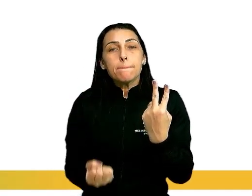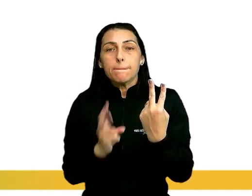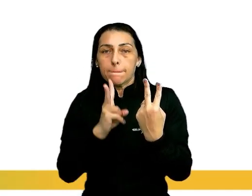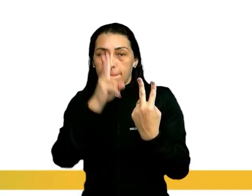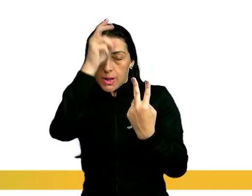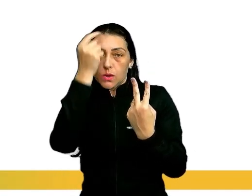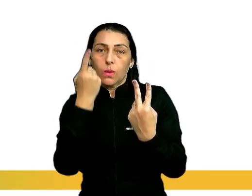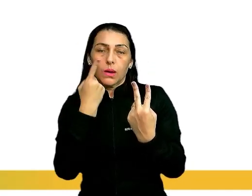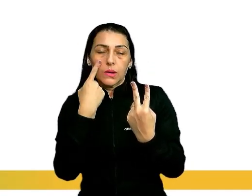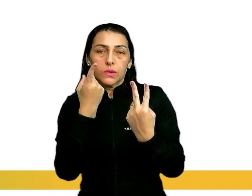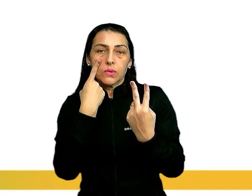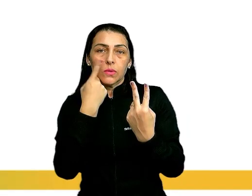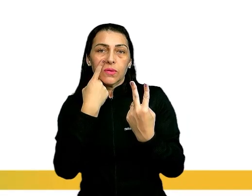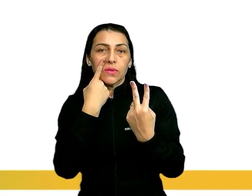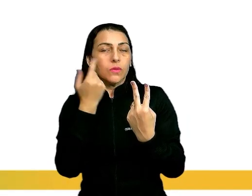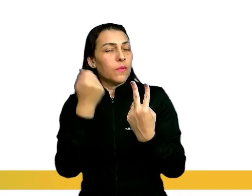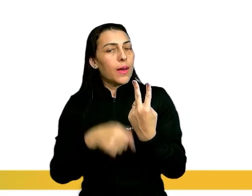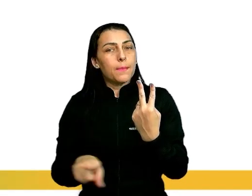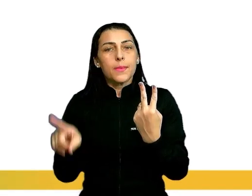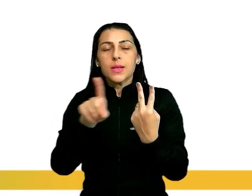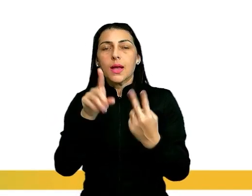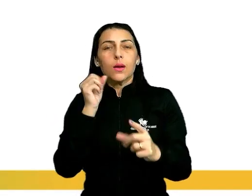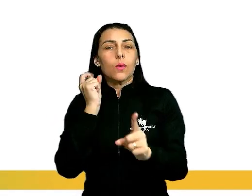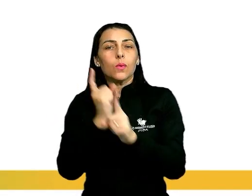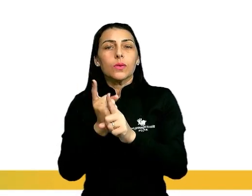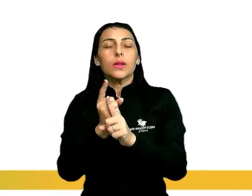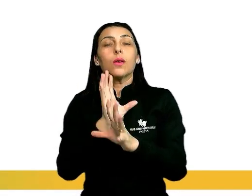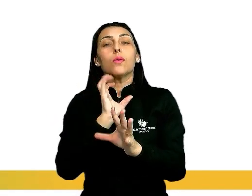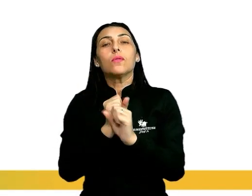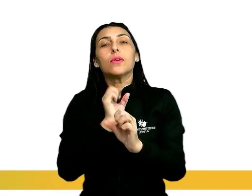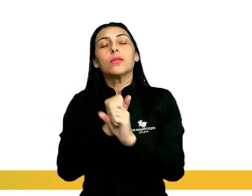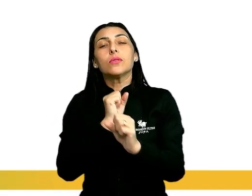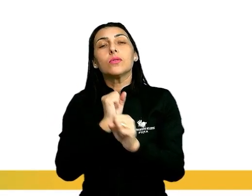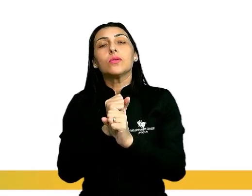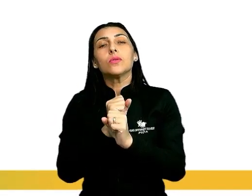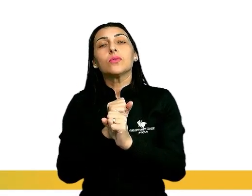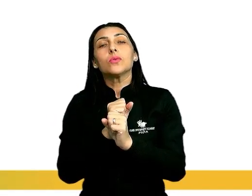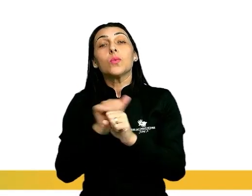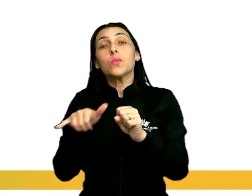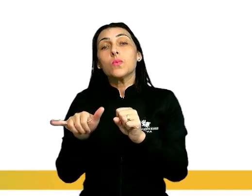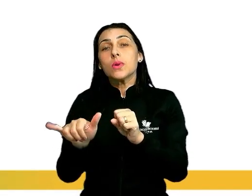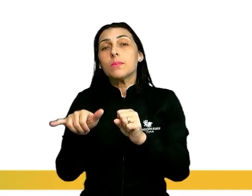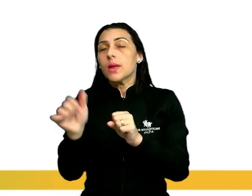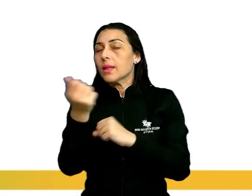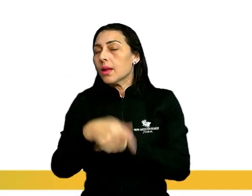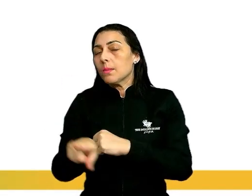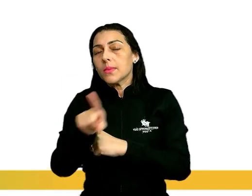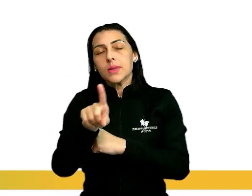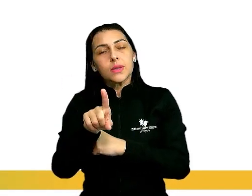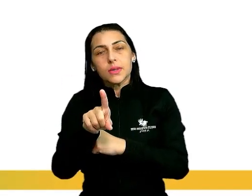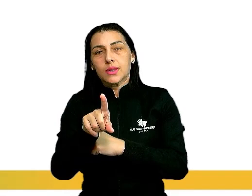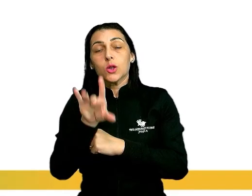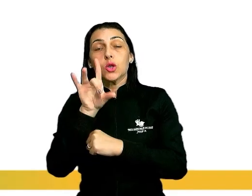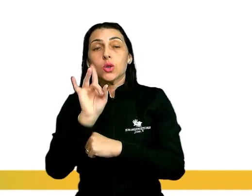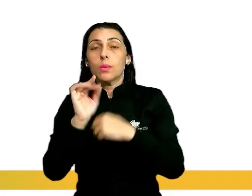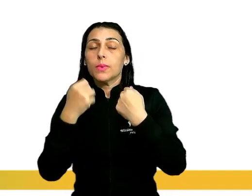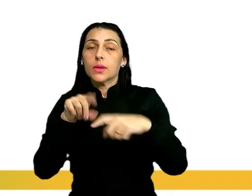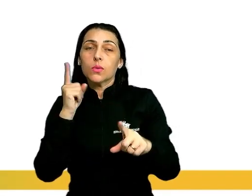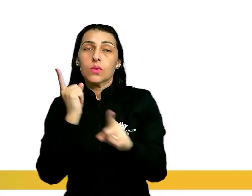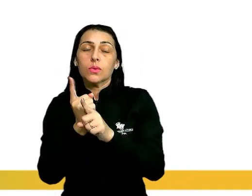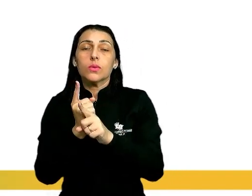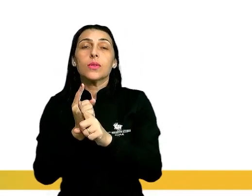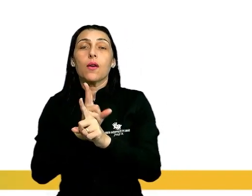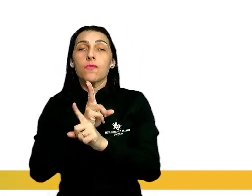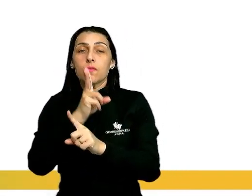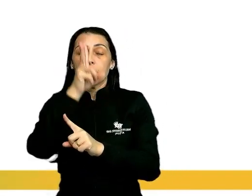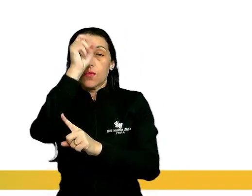Então olha só que vantagem você não vai precisar achar o valor do Y tá da Atração no Y Nós só precisamos achar